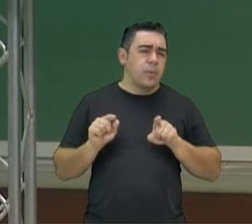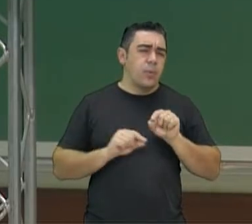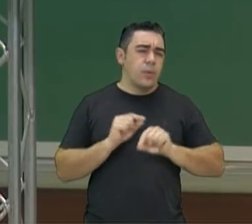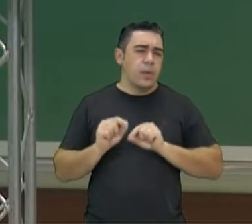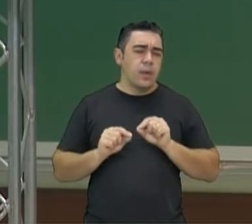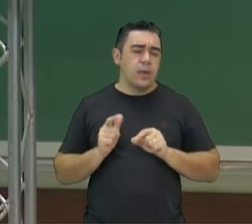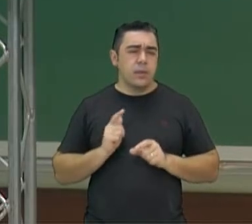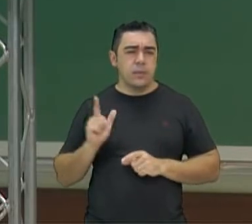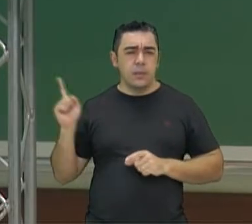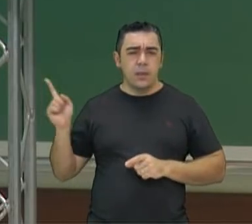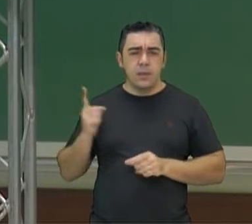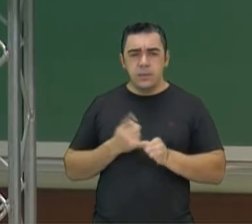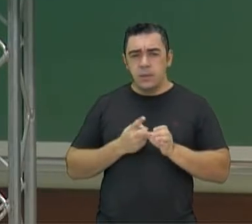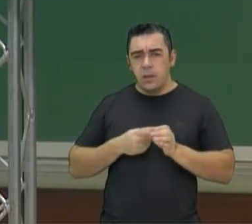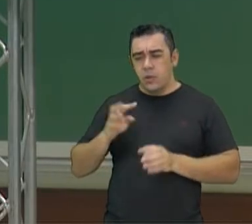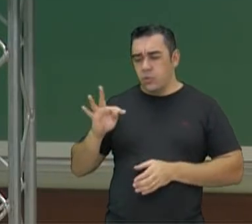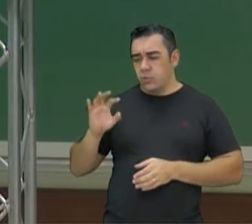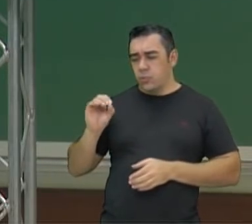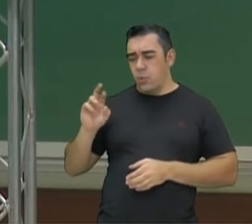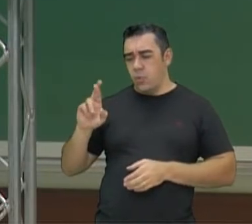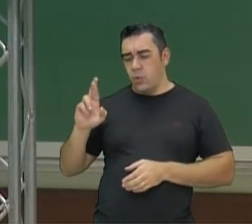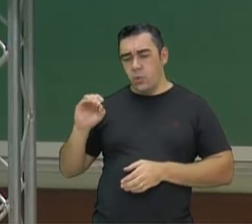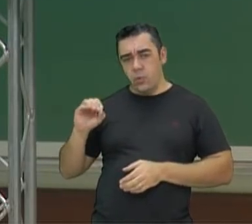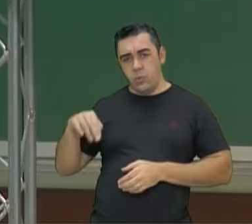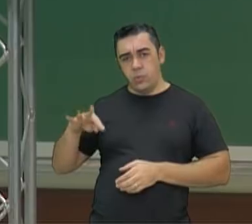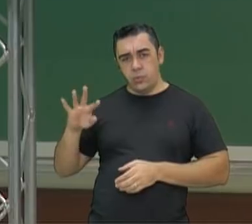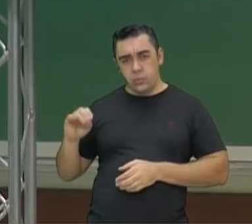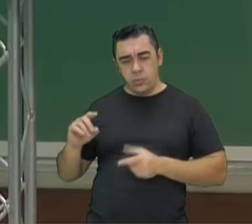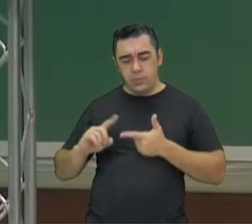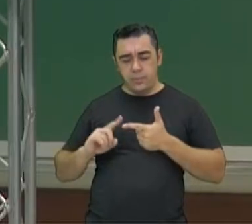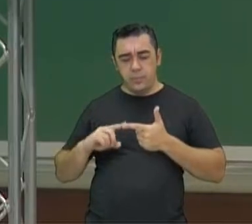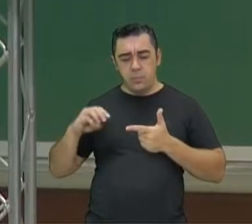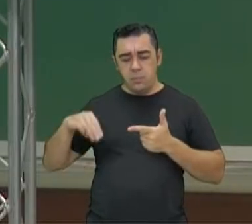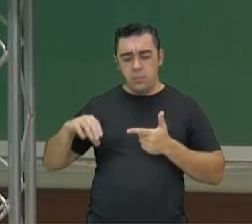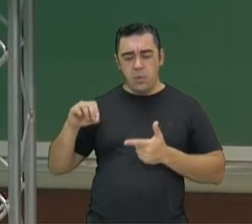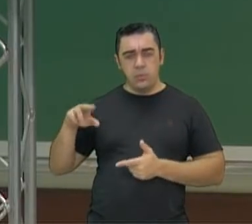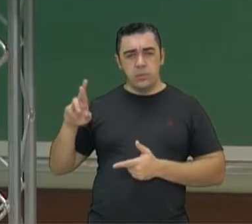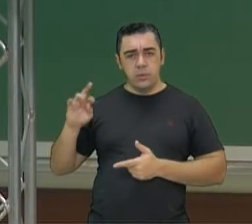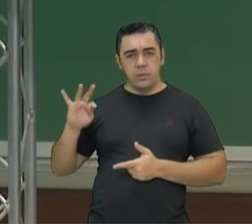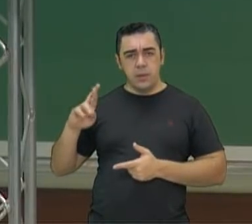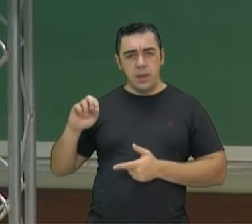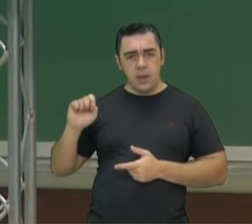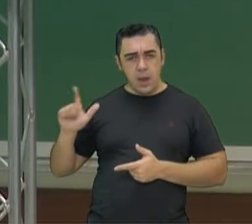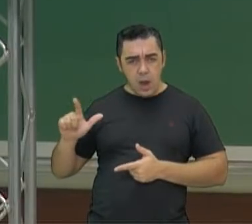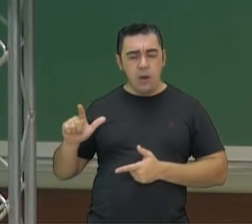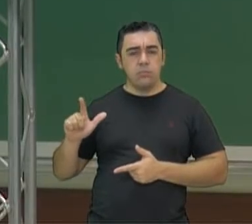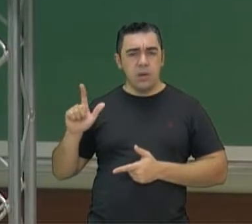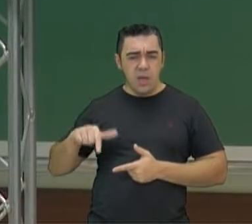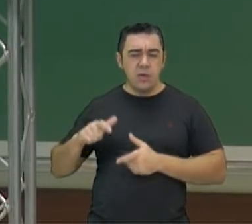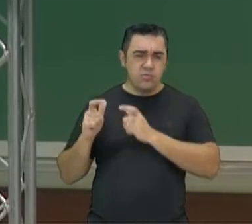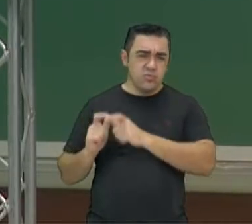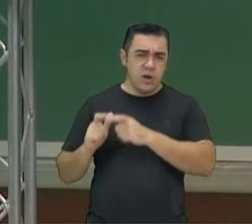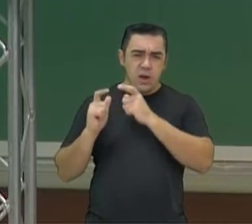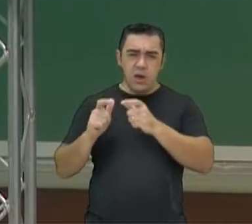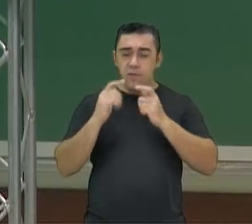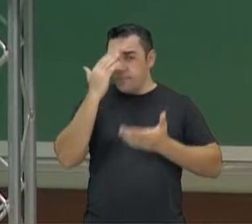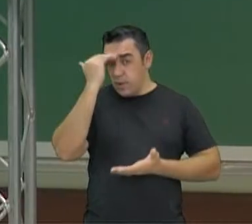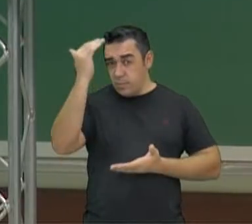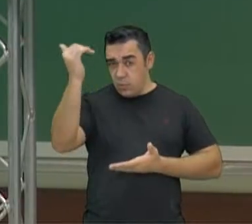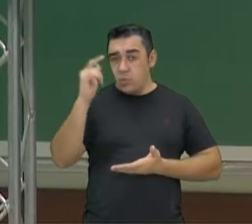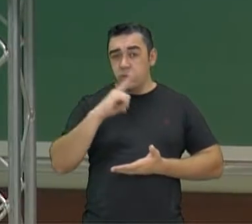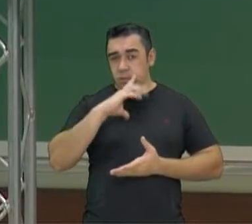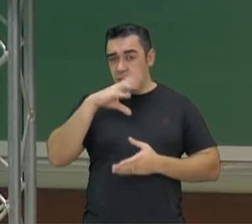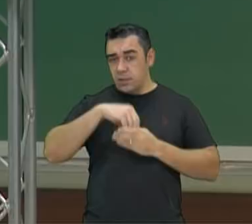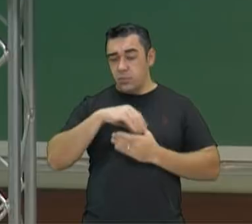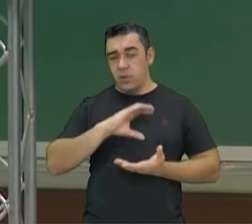grandes, Toronto, Ottawa, Montreal, Quebec, né? Winnipeg, essas são regiões aqui bem famosas dentro